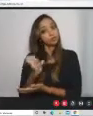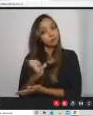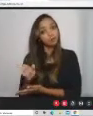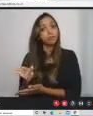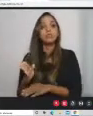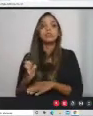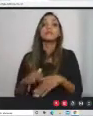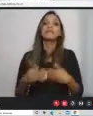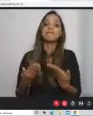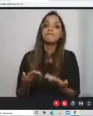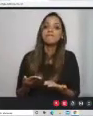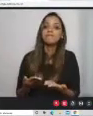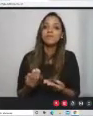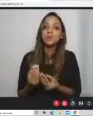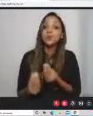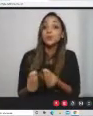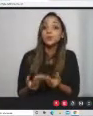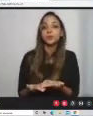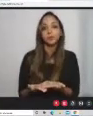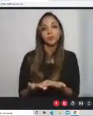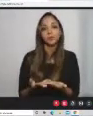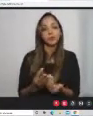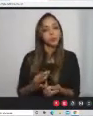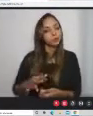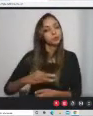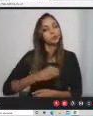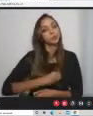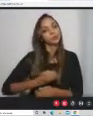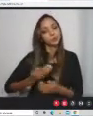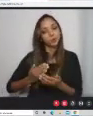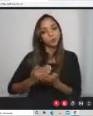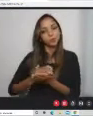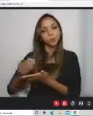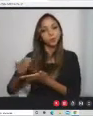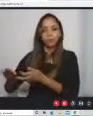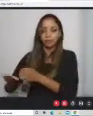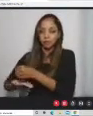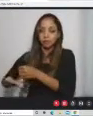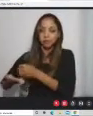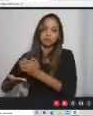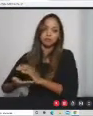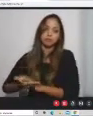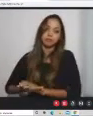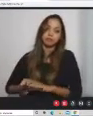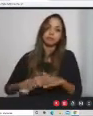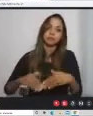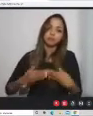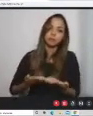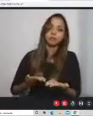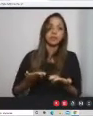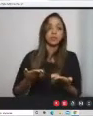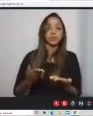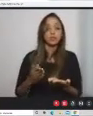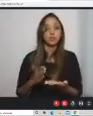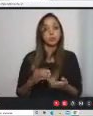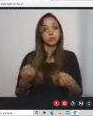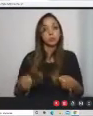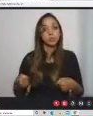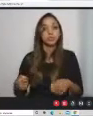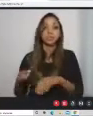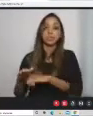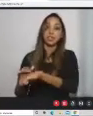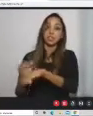esforços para a gente conseguir reverter essa situação. E o primeiro passo é convocar nossos amigos agentes comunitários de saúde para que eles comecem